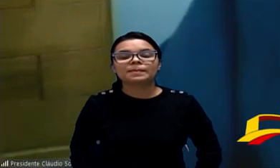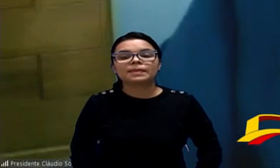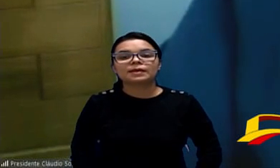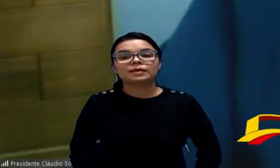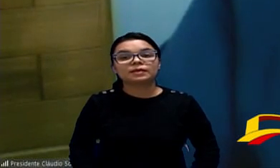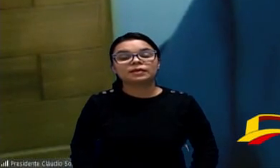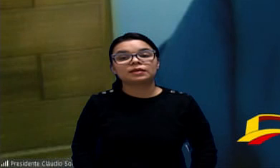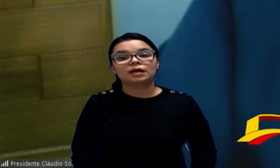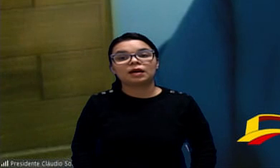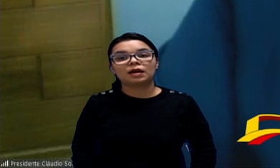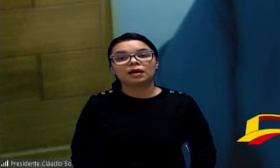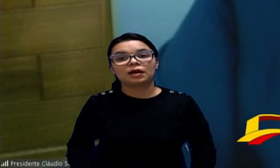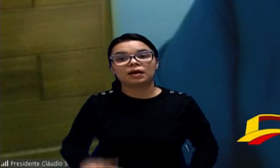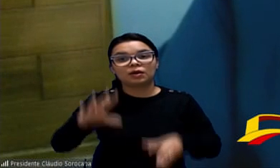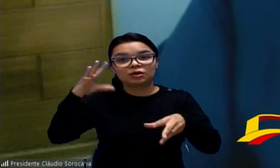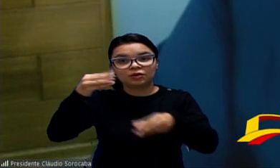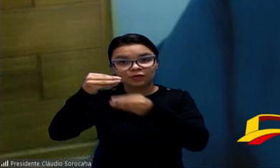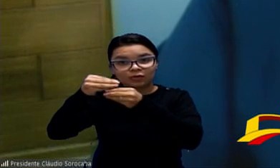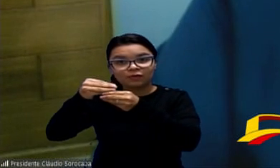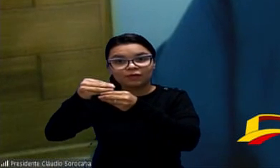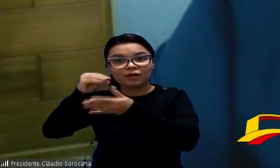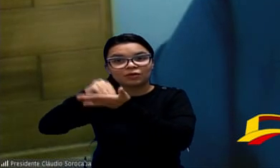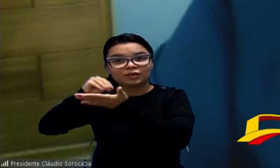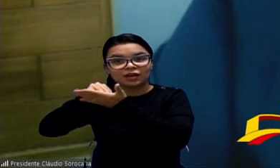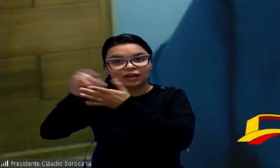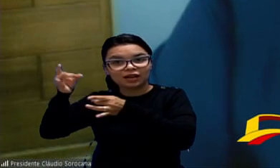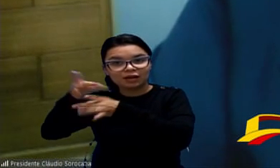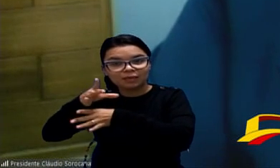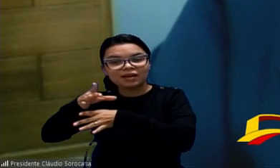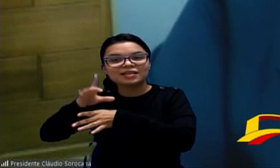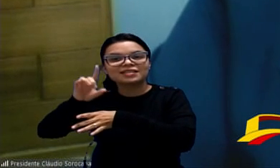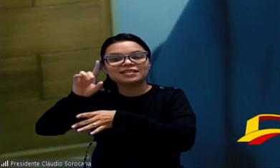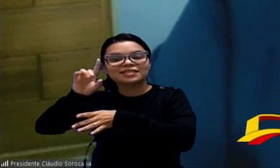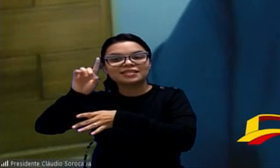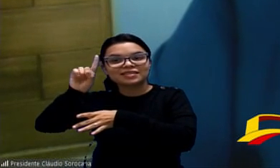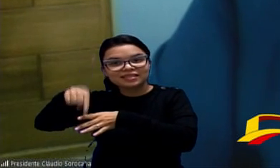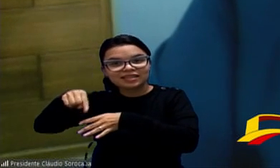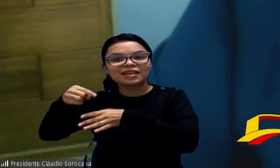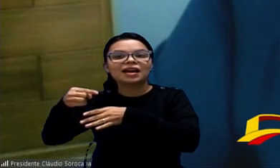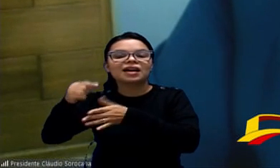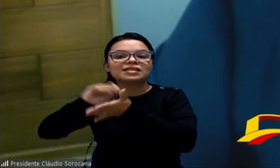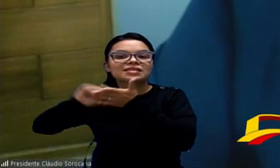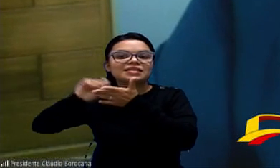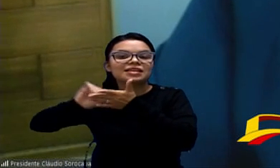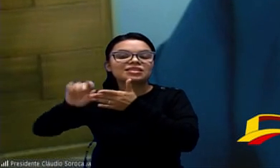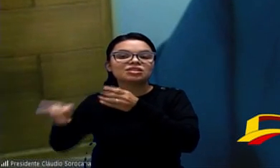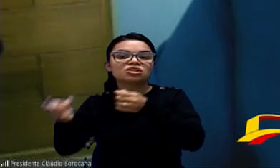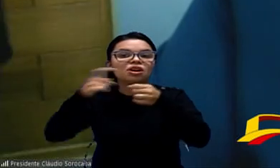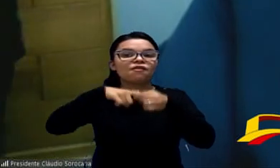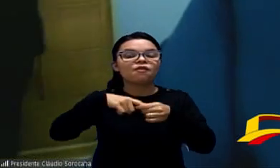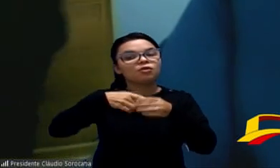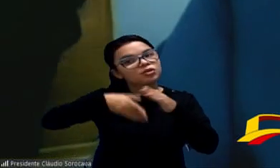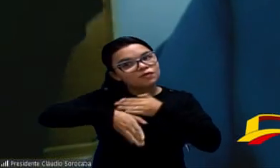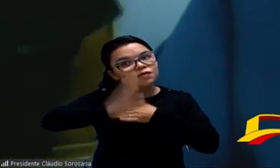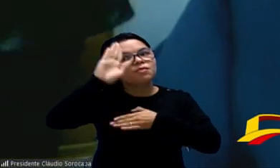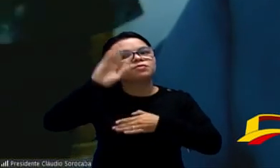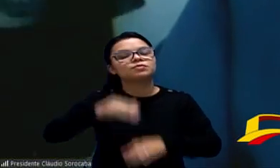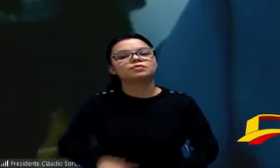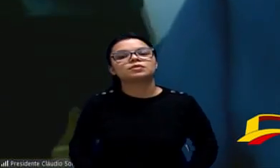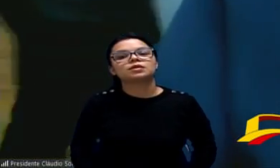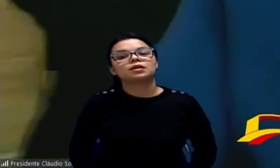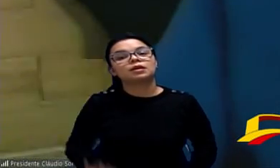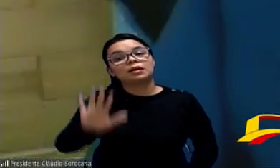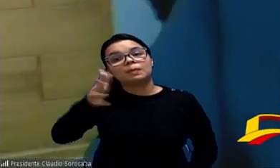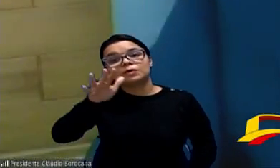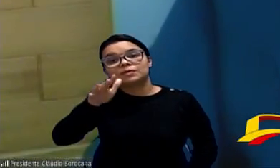terminando a emenda do vereador Dini, assim que assinar a gente já volta e vamos tocar, tá bom? Então,